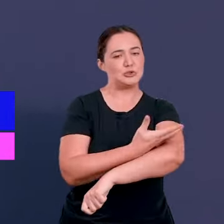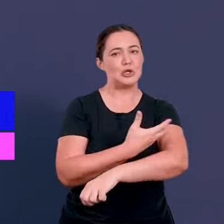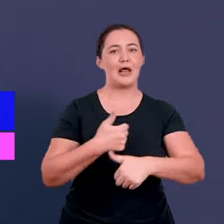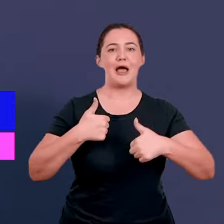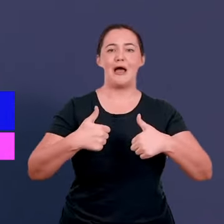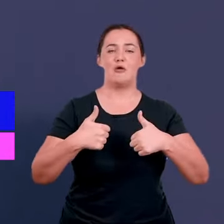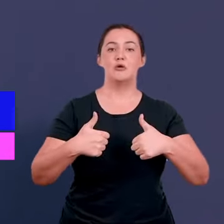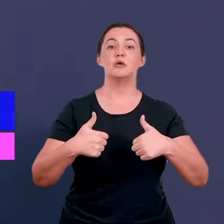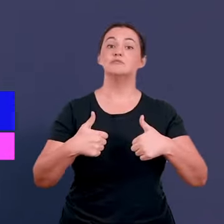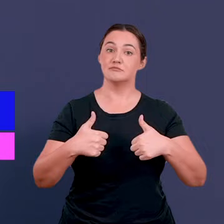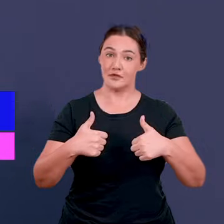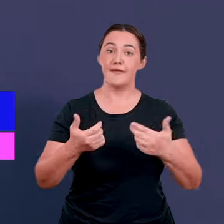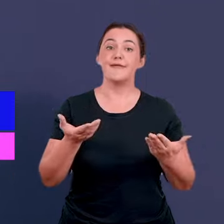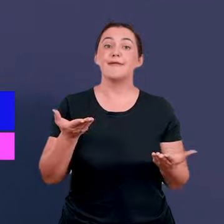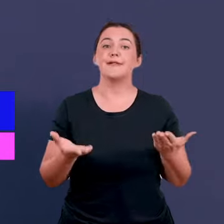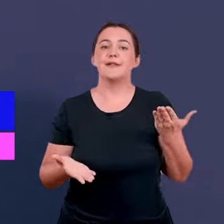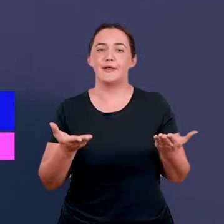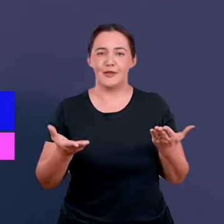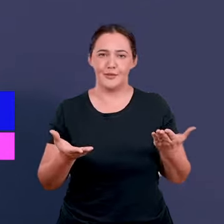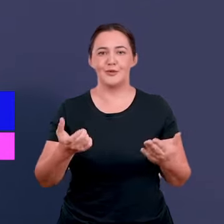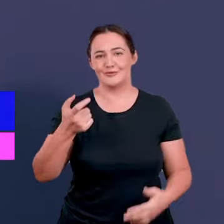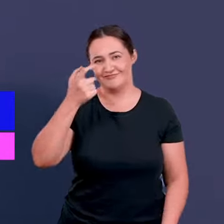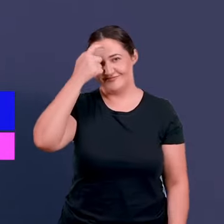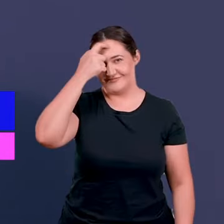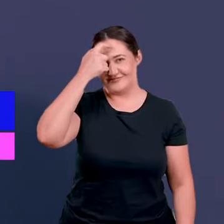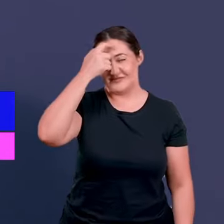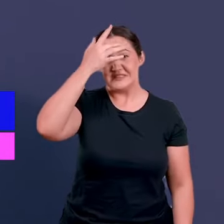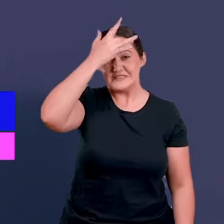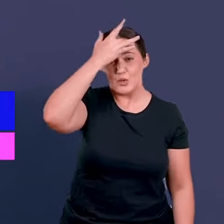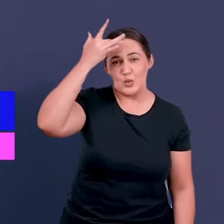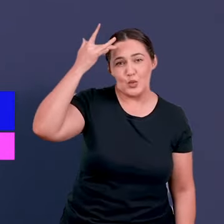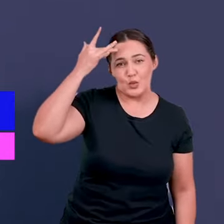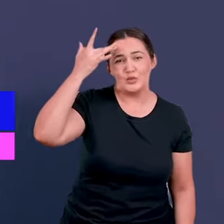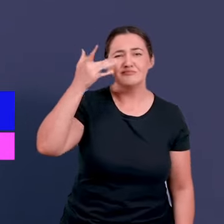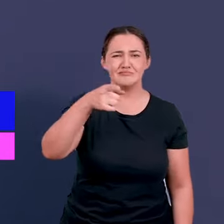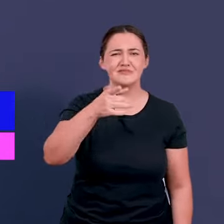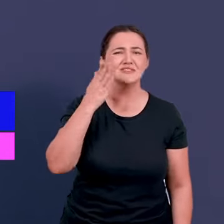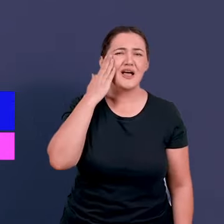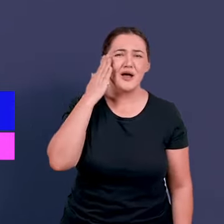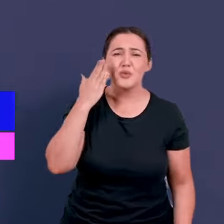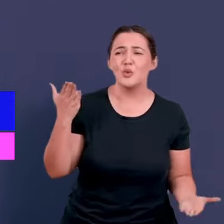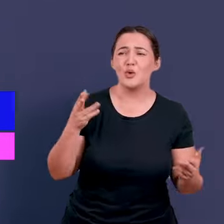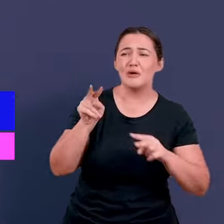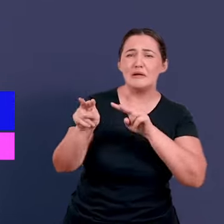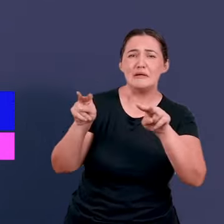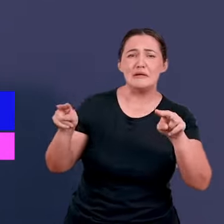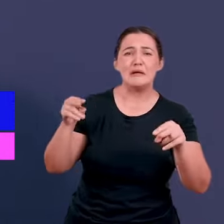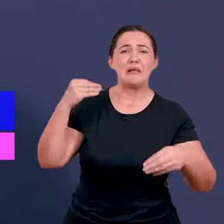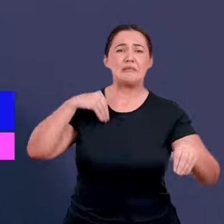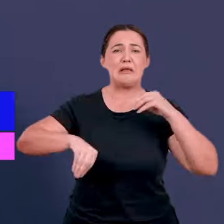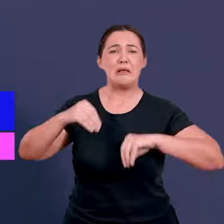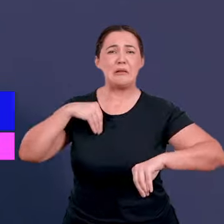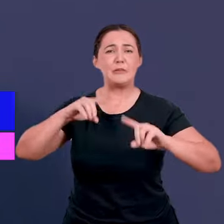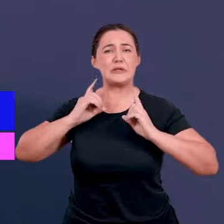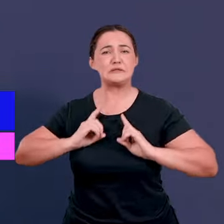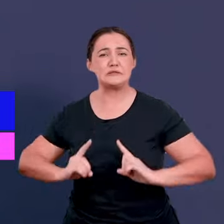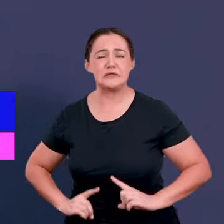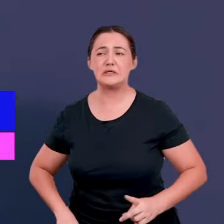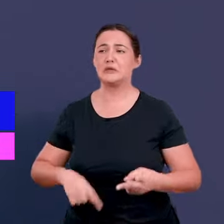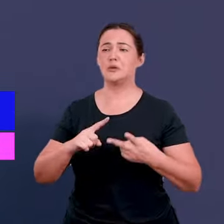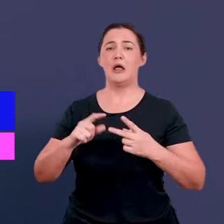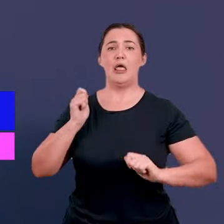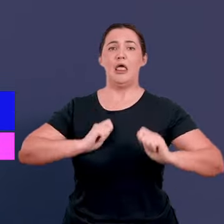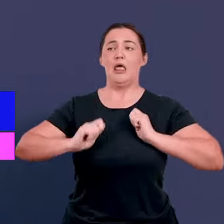vida, principalmente na sua saúde emocional. Há muitas pessoas sofrendo com depressão, ansiedade, síndrome do